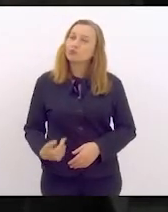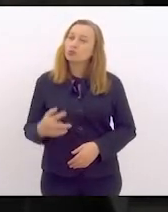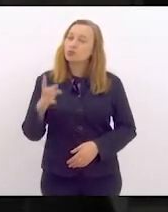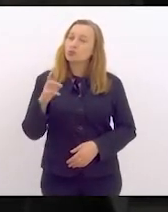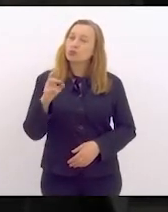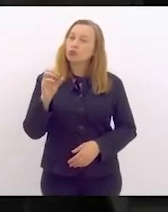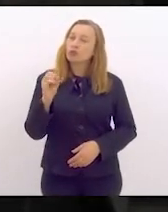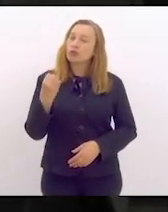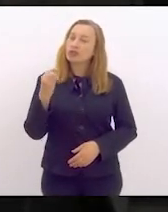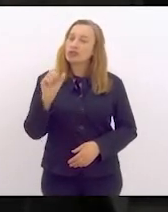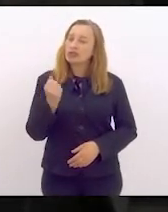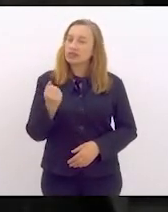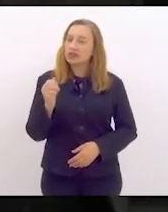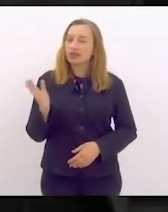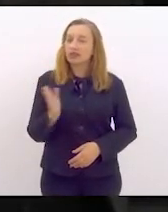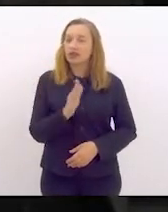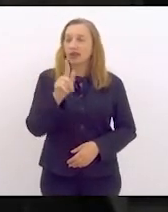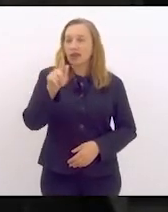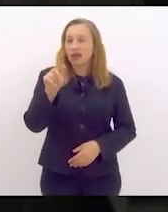Rosinha Garotinho,